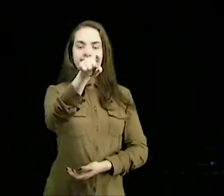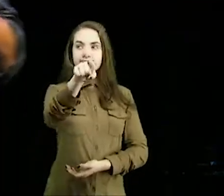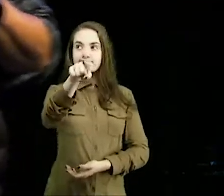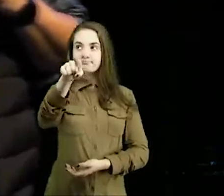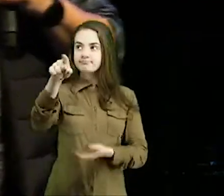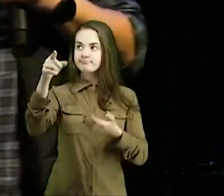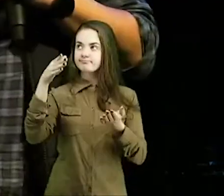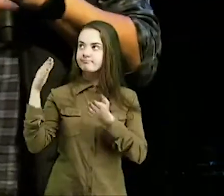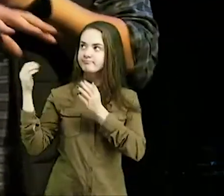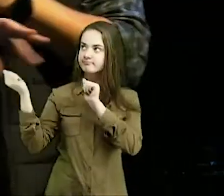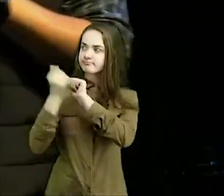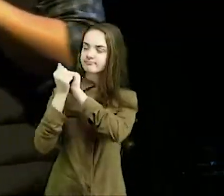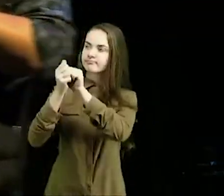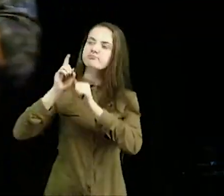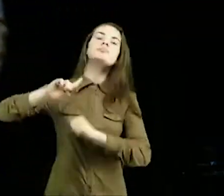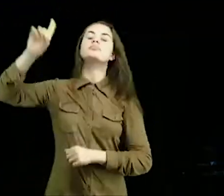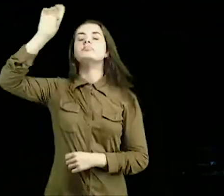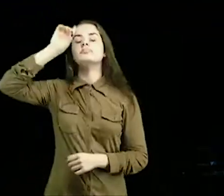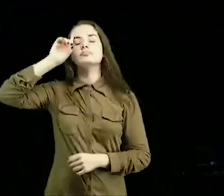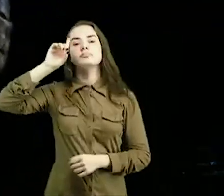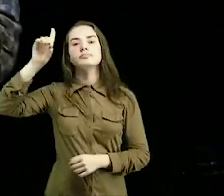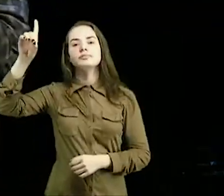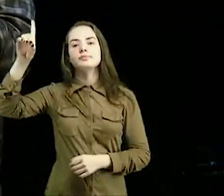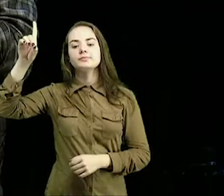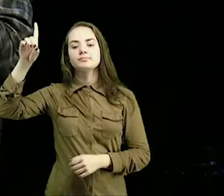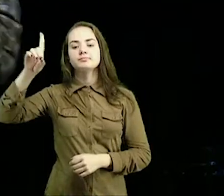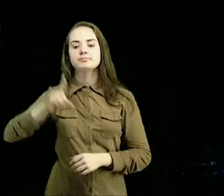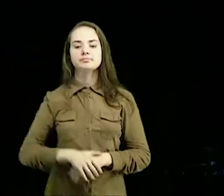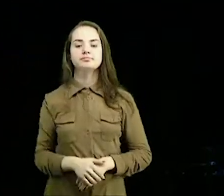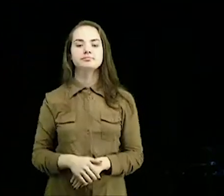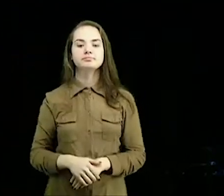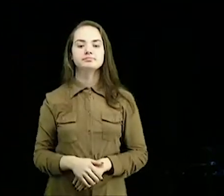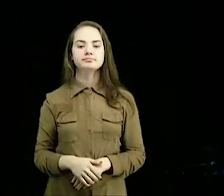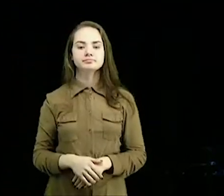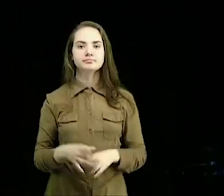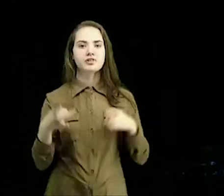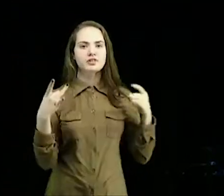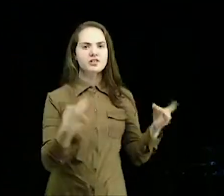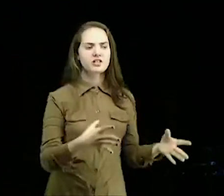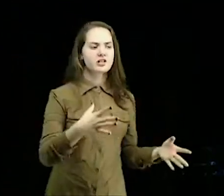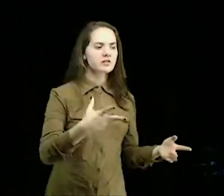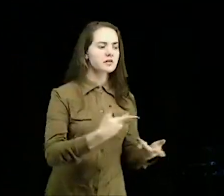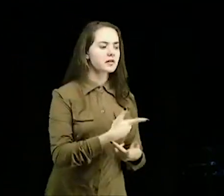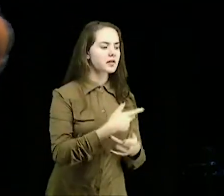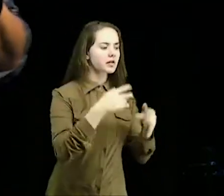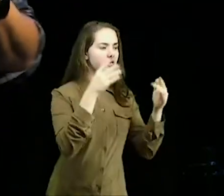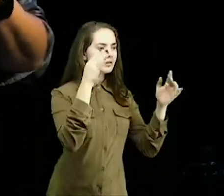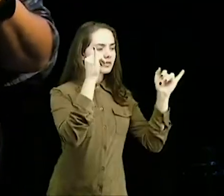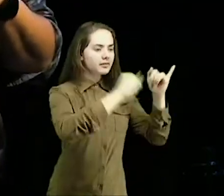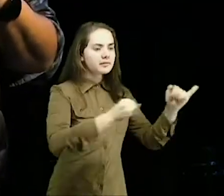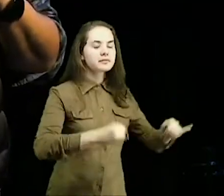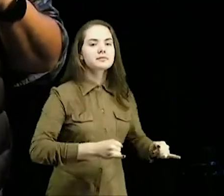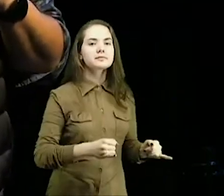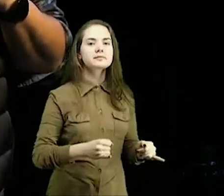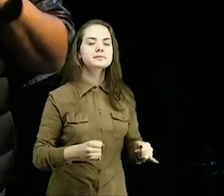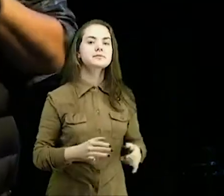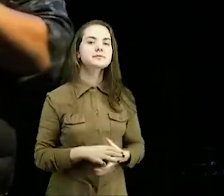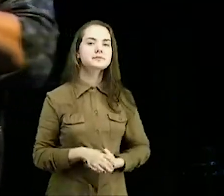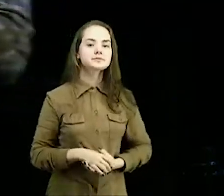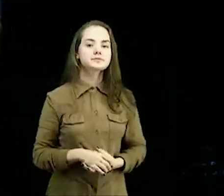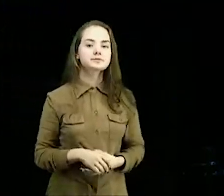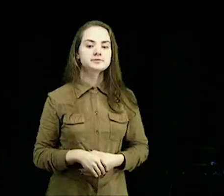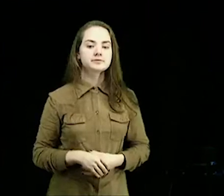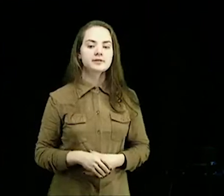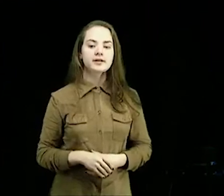andar com o Senhor, de jogar fora a fé naquilo que não vai promover nada, vai atrair o céu para a sua vida.